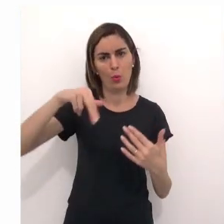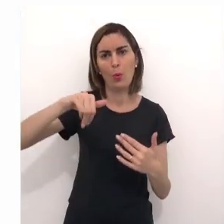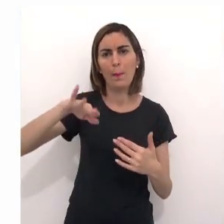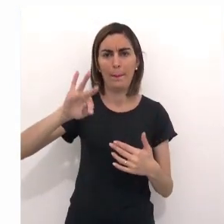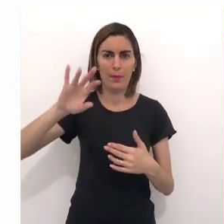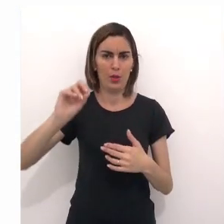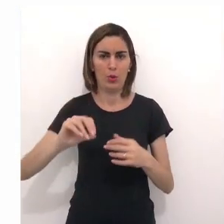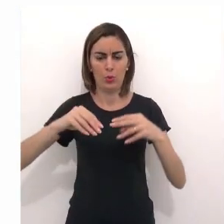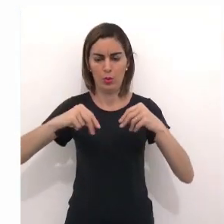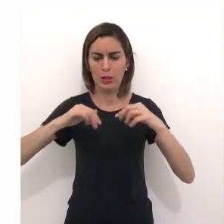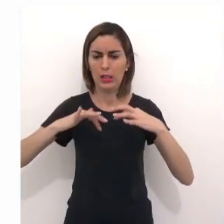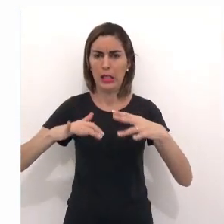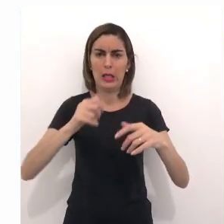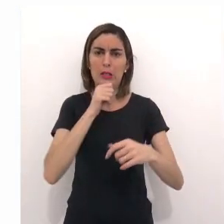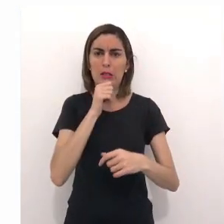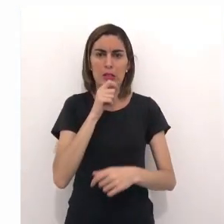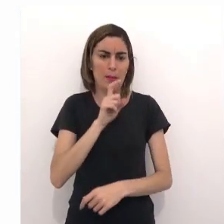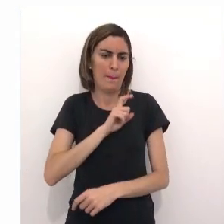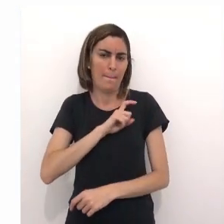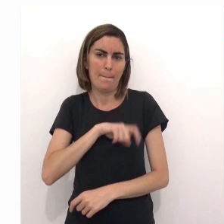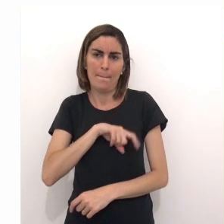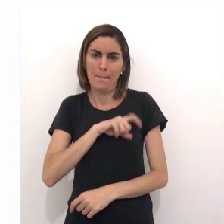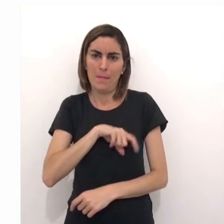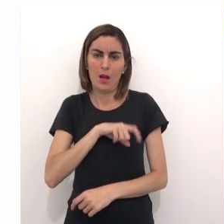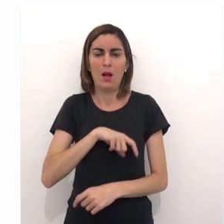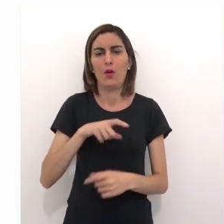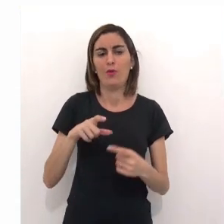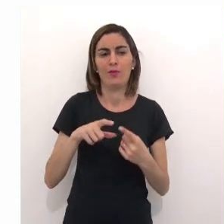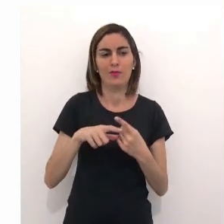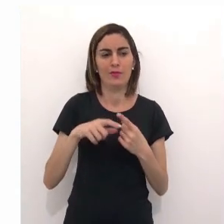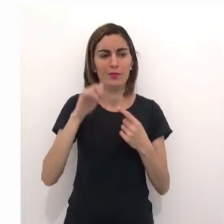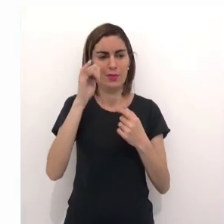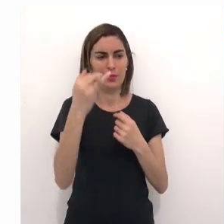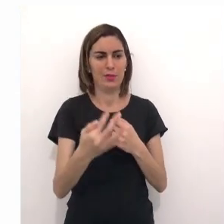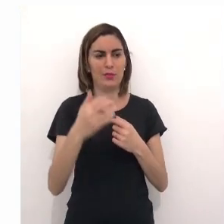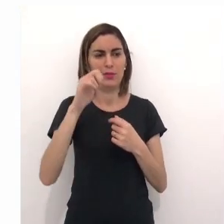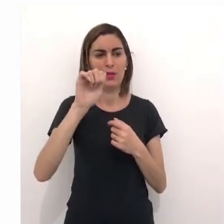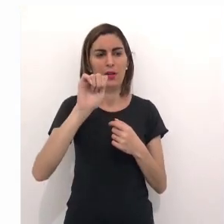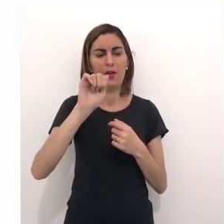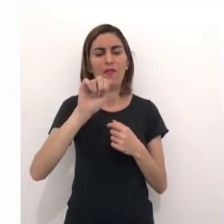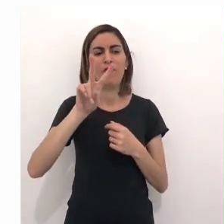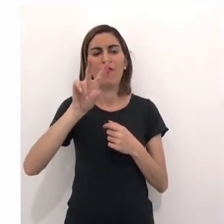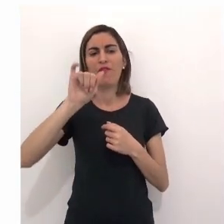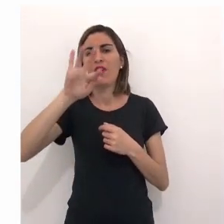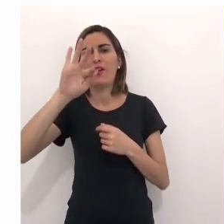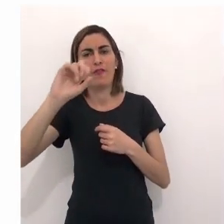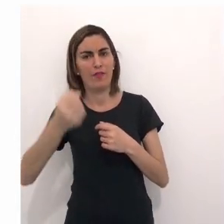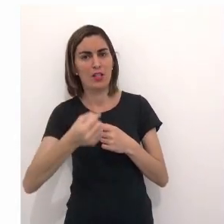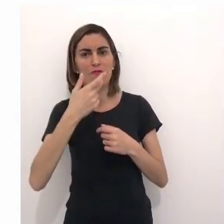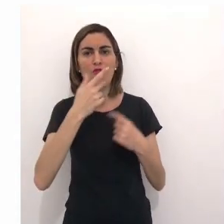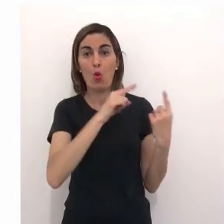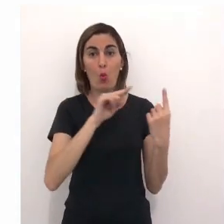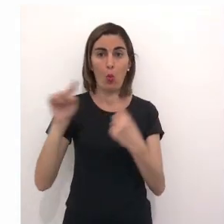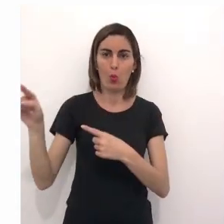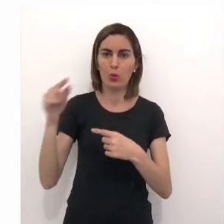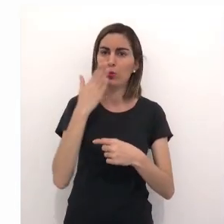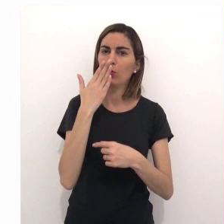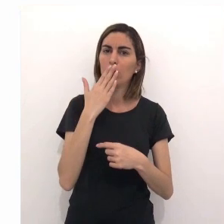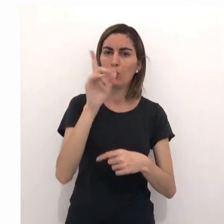sem mal, conta Weifans, o maior inimigo do índio, o homem branco,